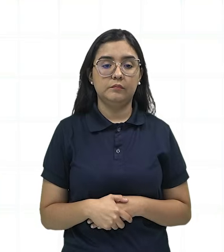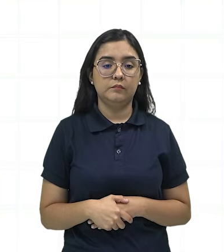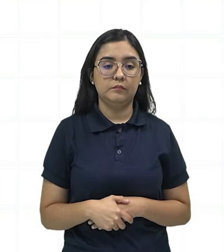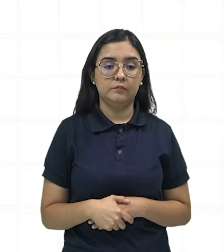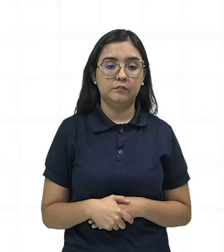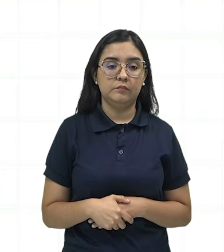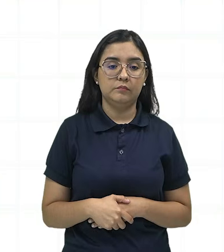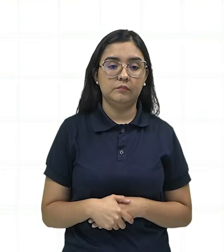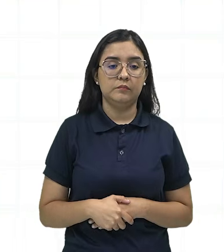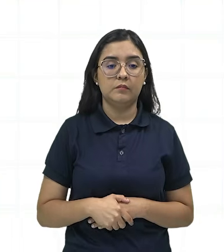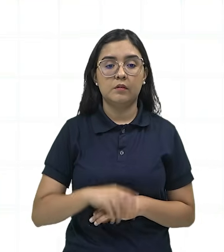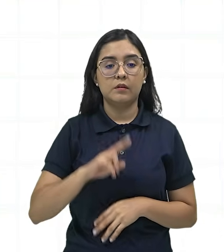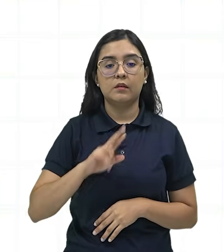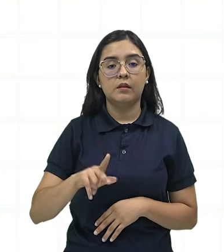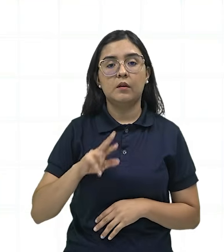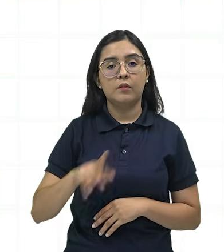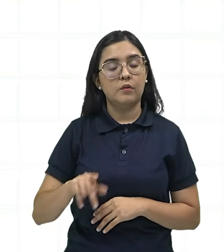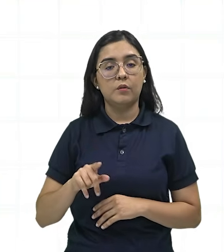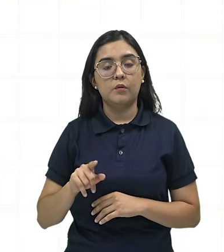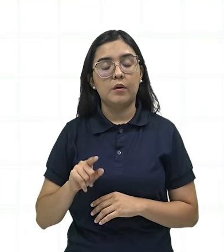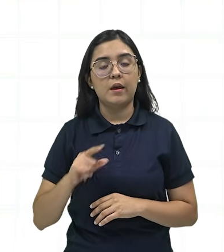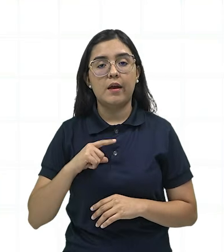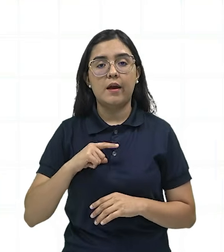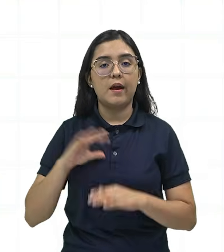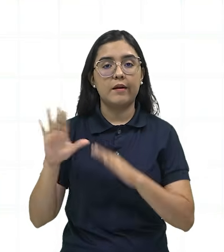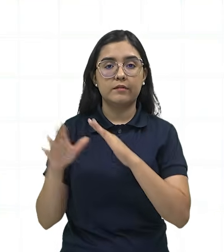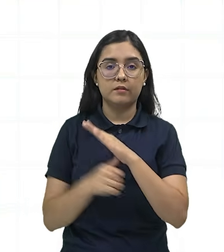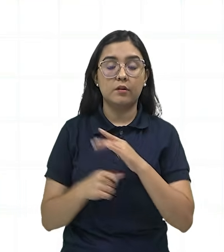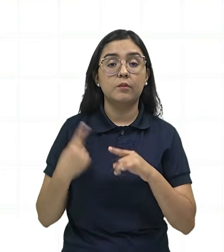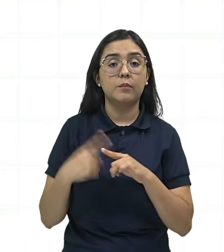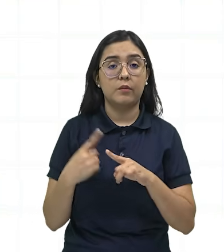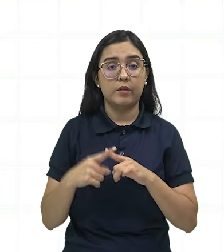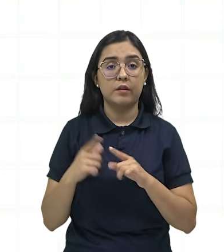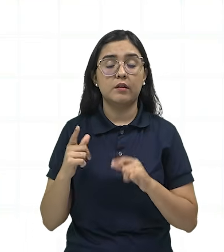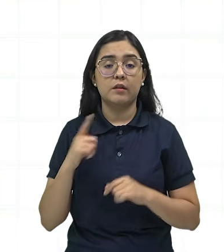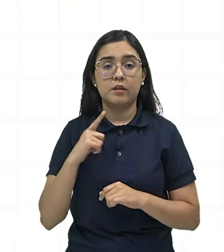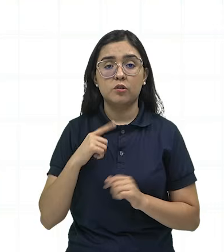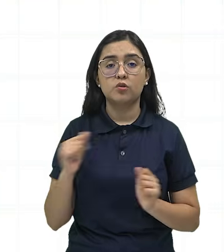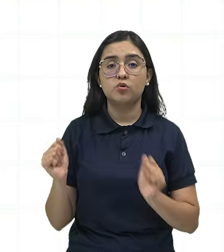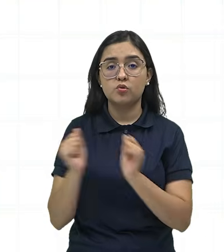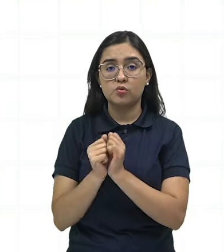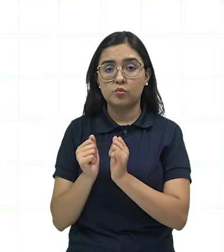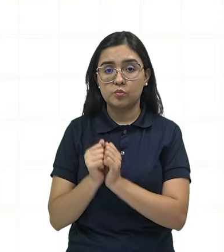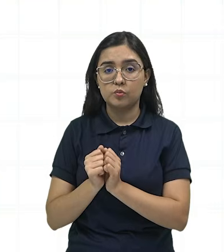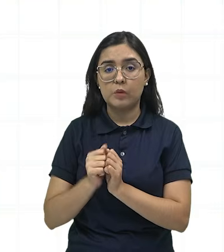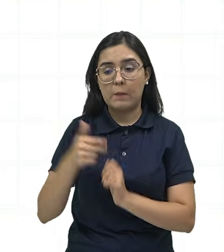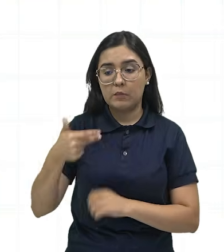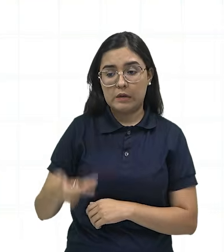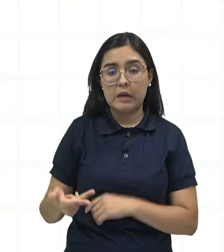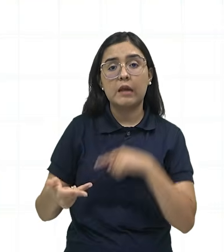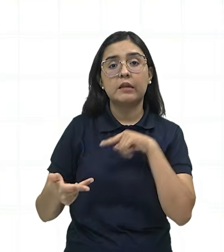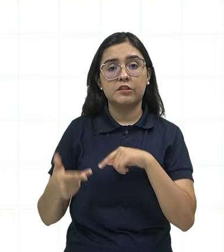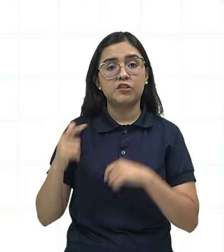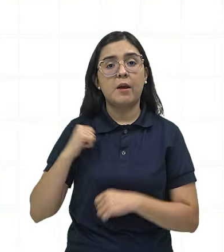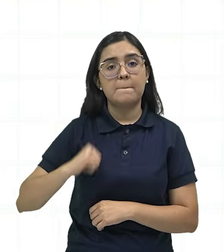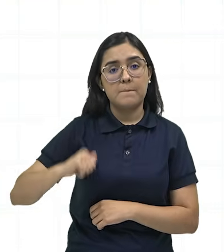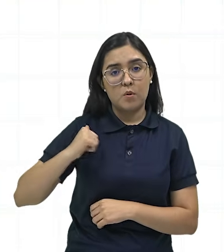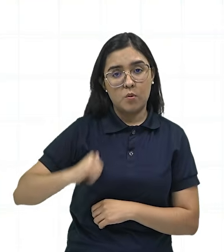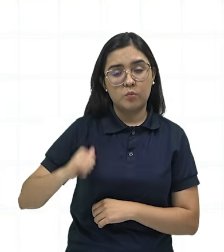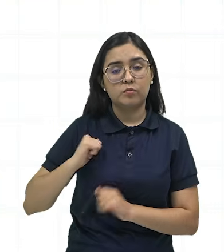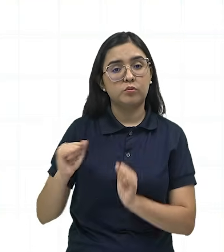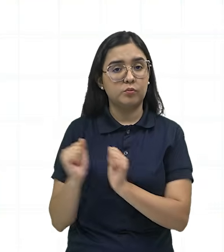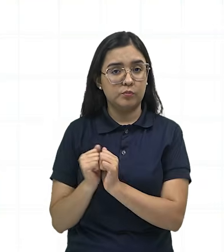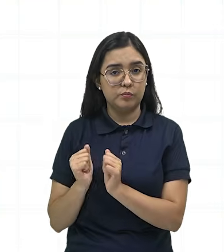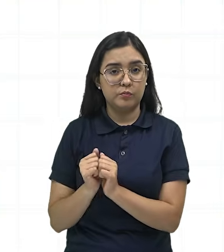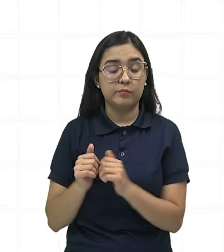Não foi assalto, né? A hipótese de que não foi assalto, porque a bolsa dela estava próximo dela, não foi levado, né?